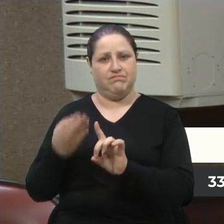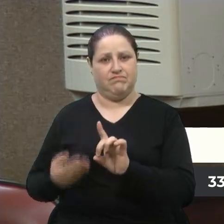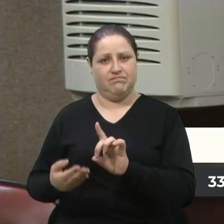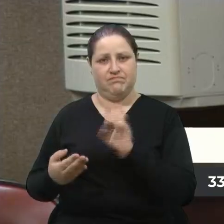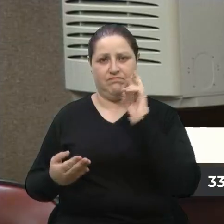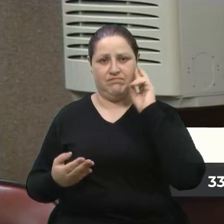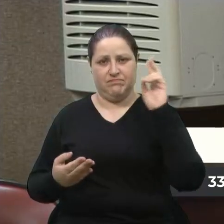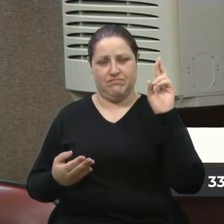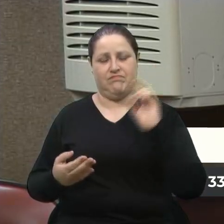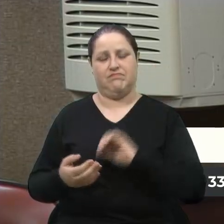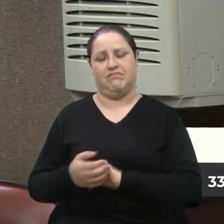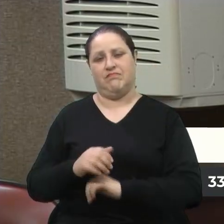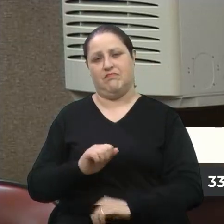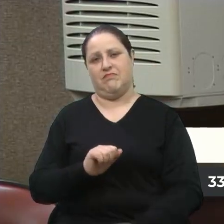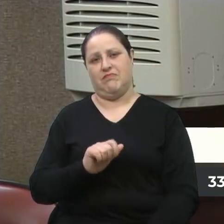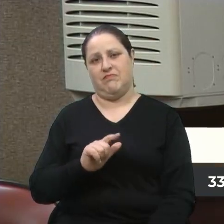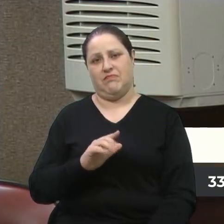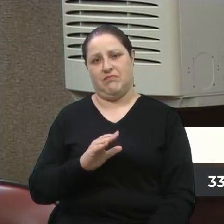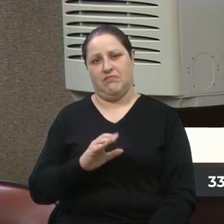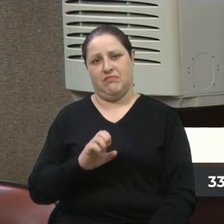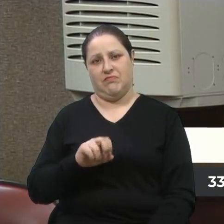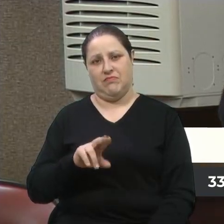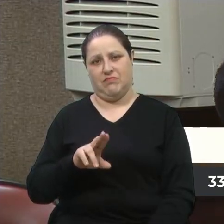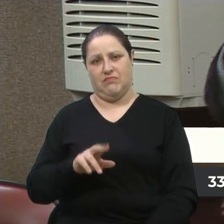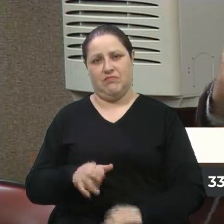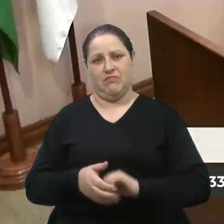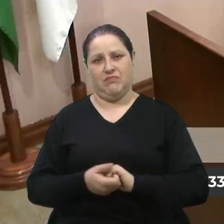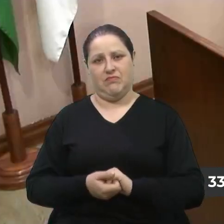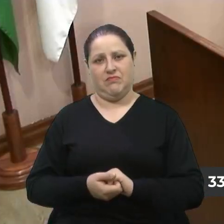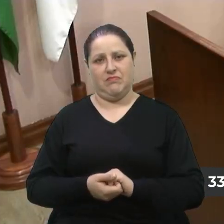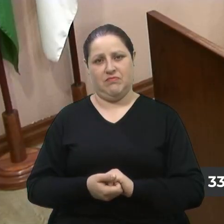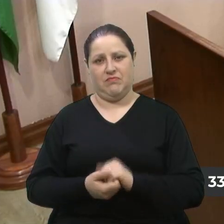sempre prefeito, doutor Alceu Barbosa Velho. Era isso. Obrigado, presidente. Obrigado, vereador